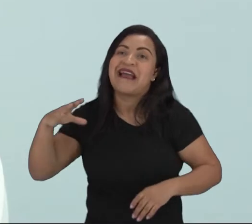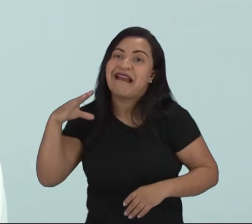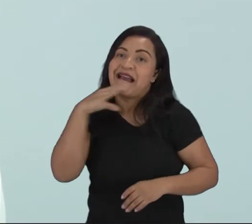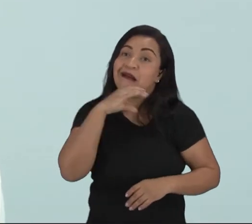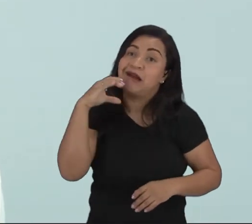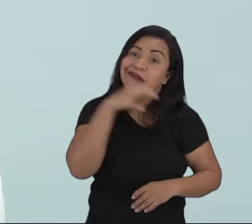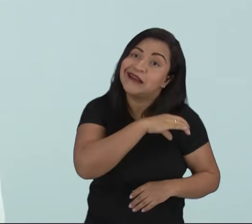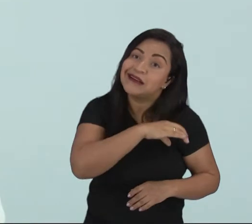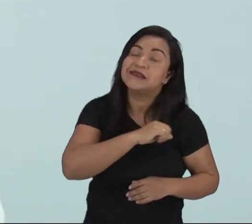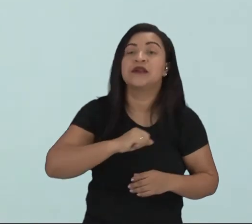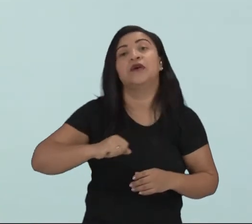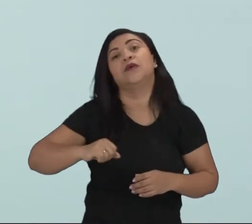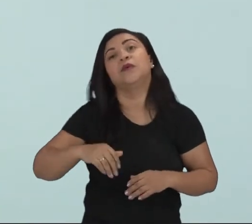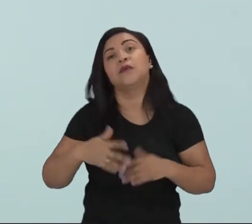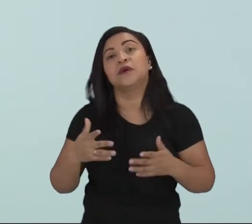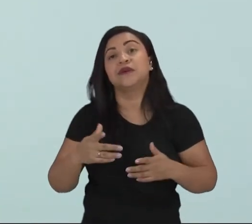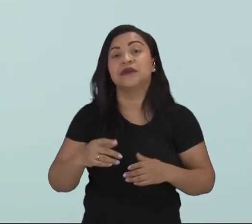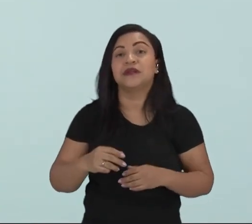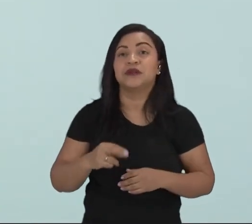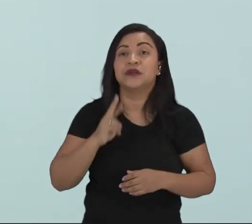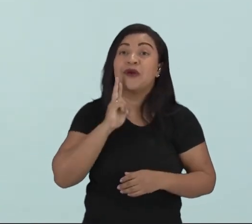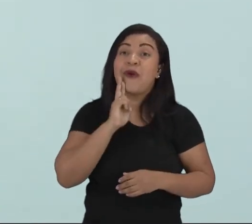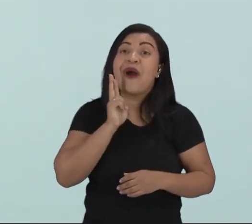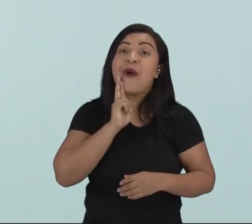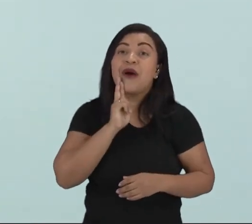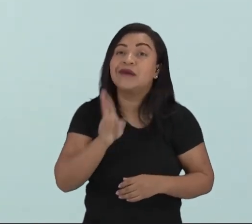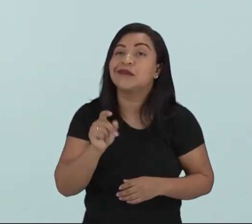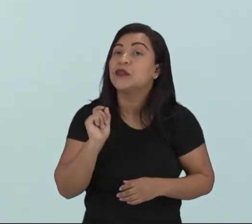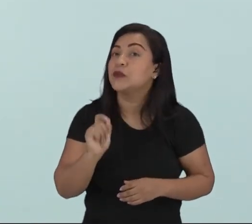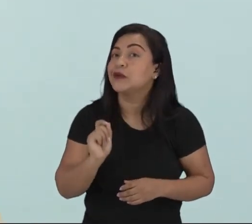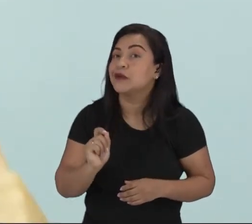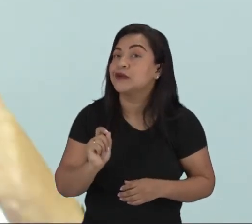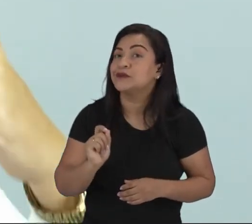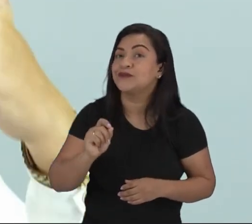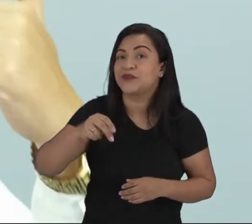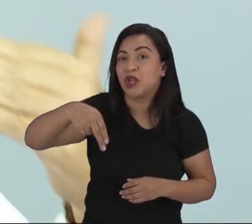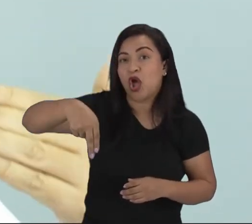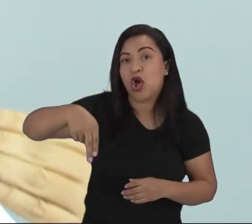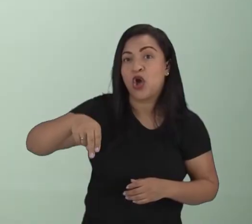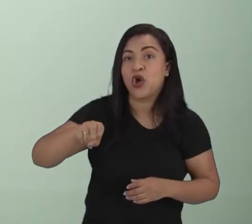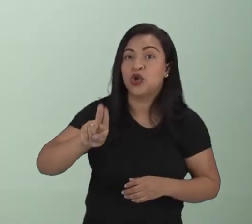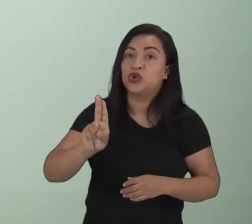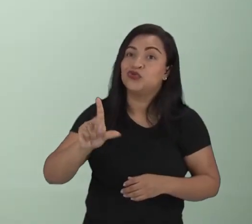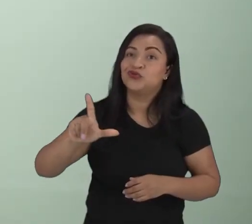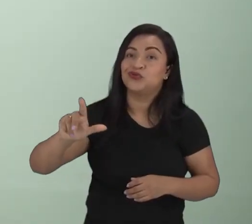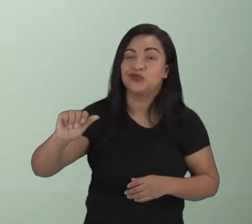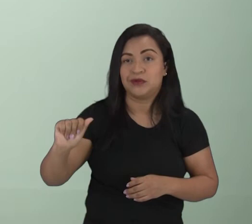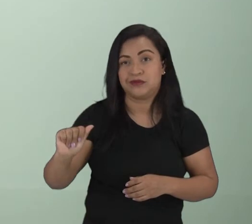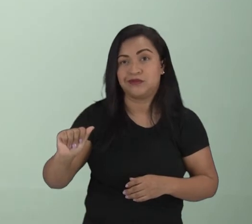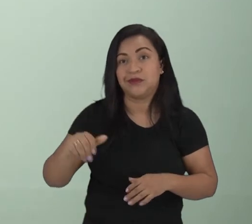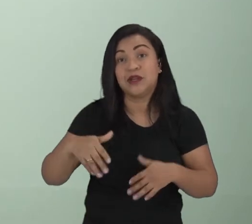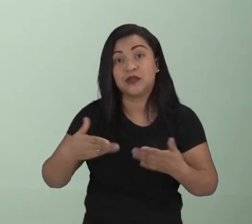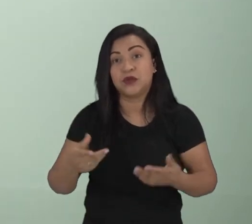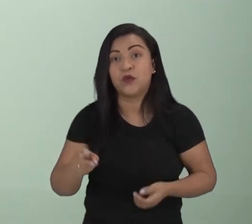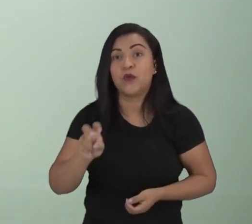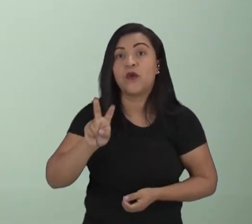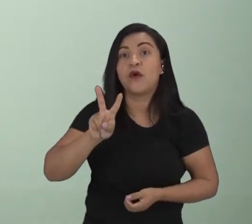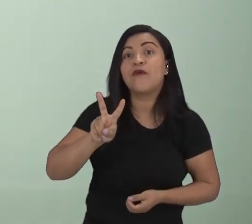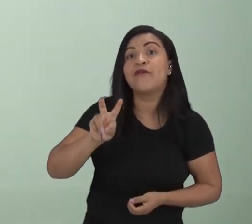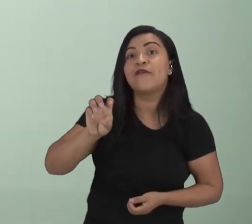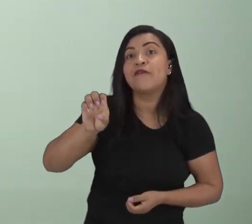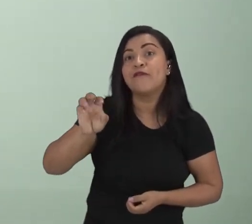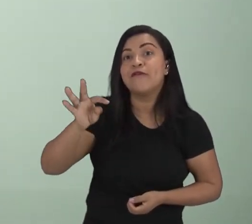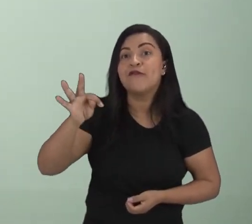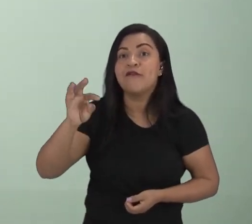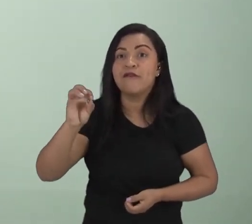portanto a resultante é nula. E para a resultante ser nula, quer dizer que o vetor força normal é igual